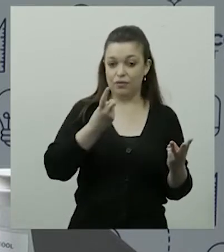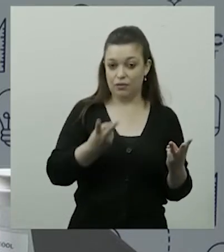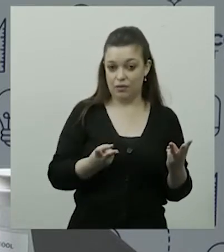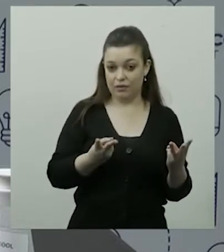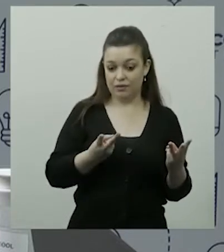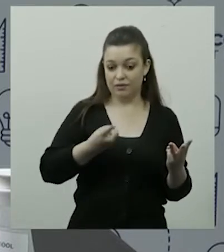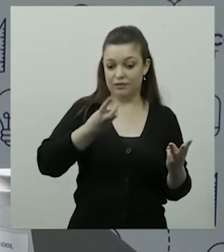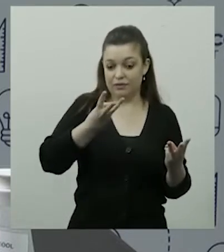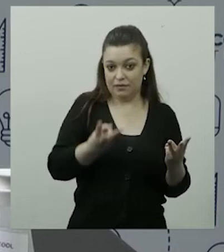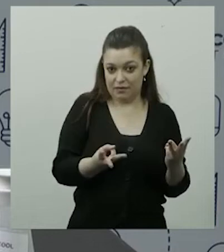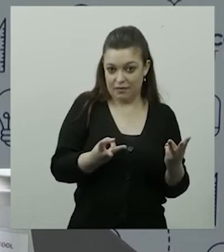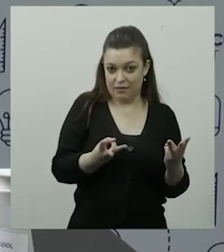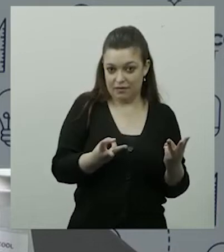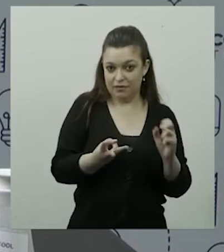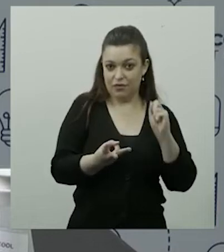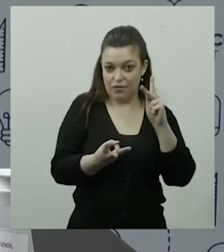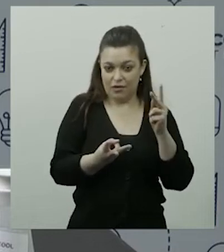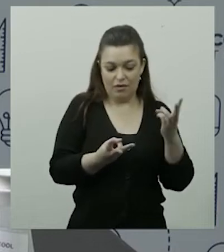2,